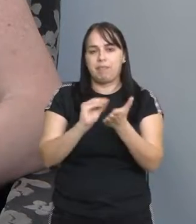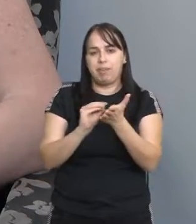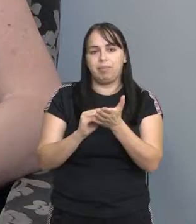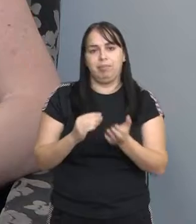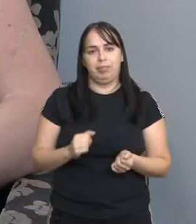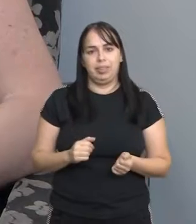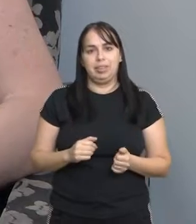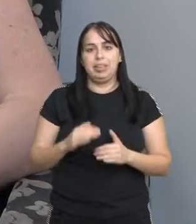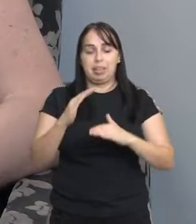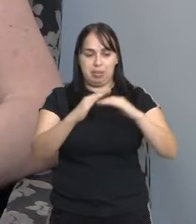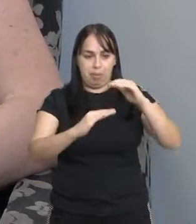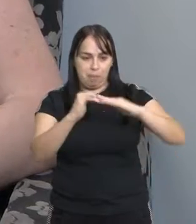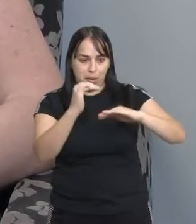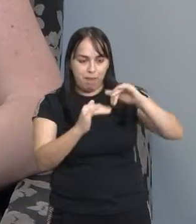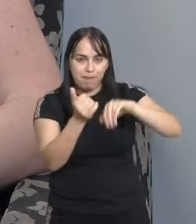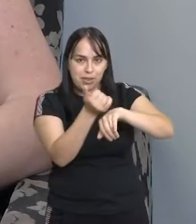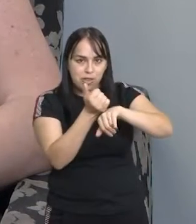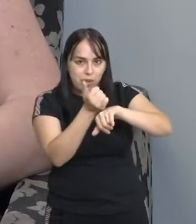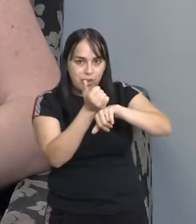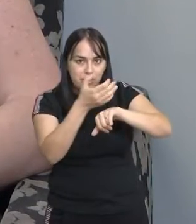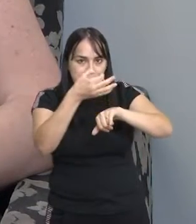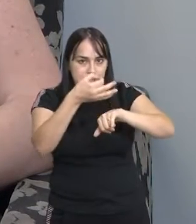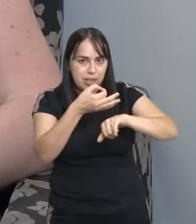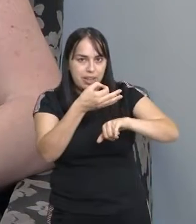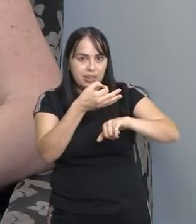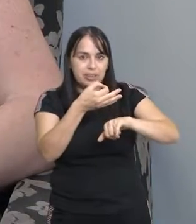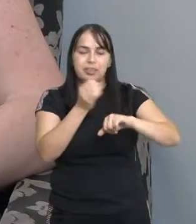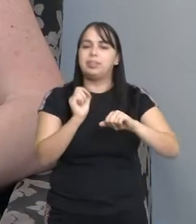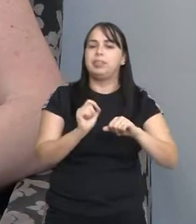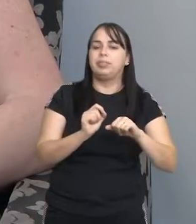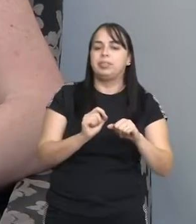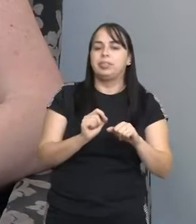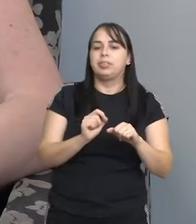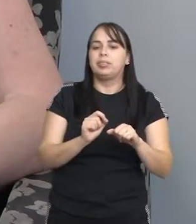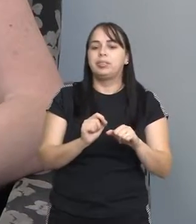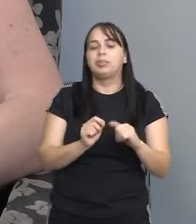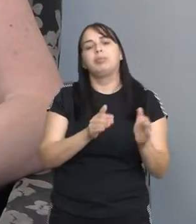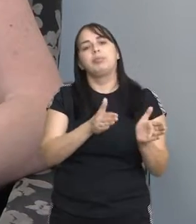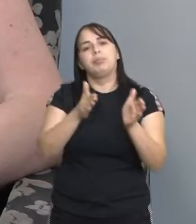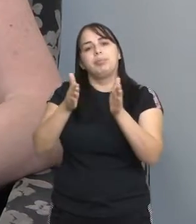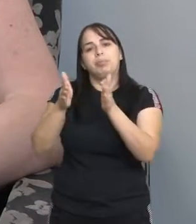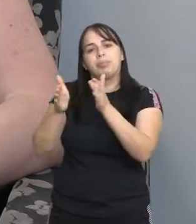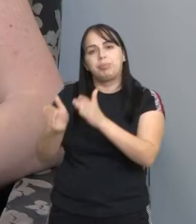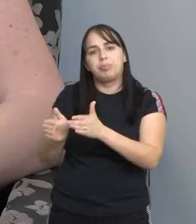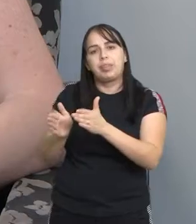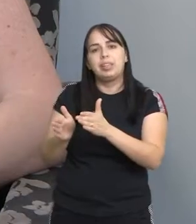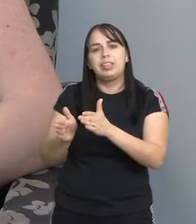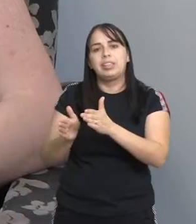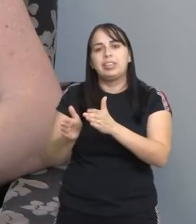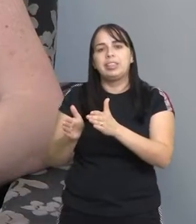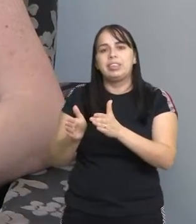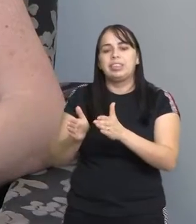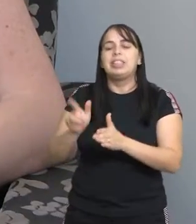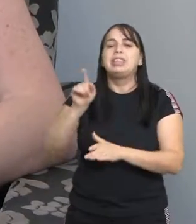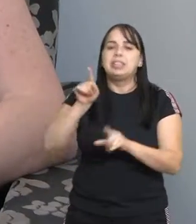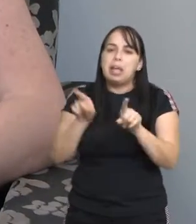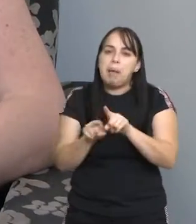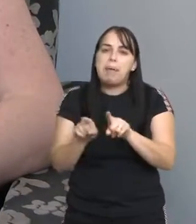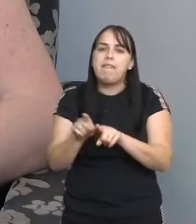a nível de profissionais especializados, né? Quanto a nível mesmo de